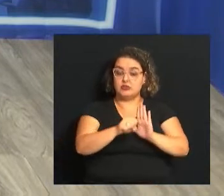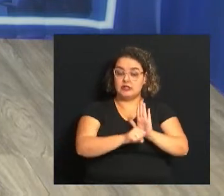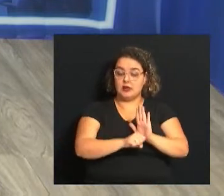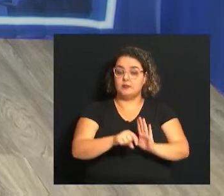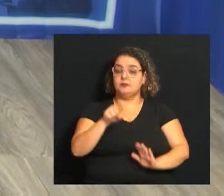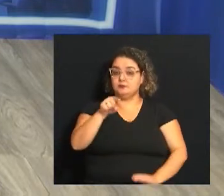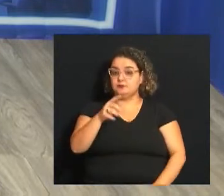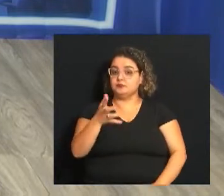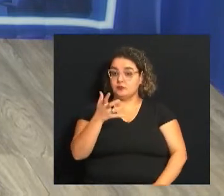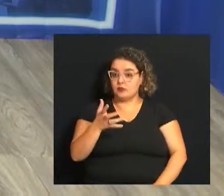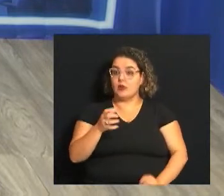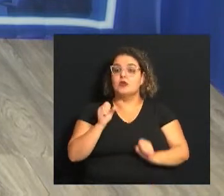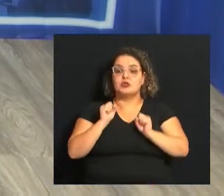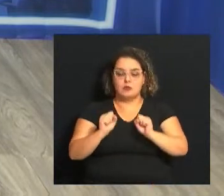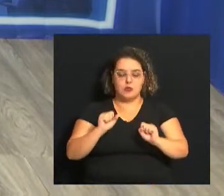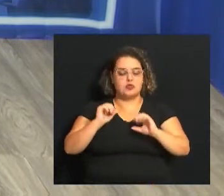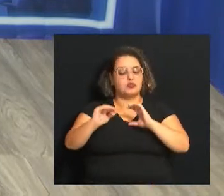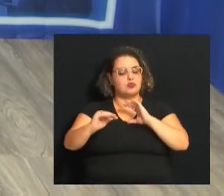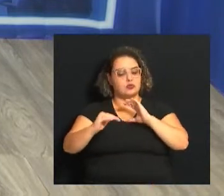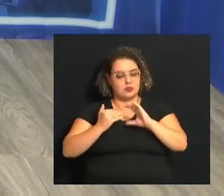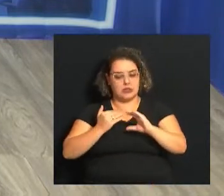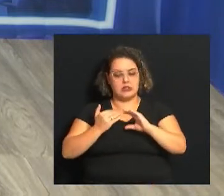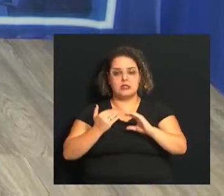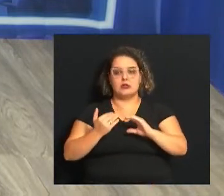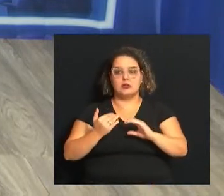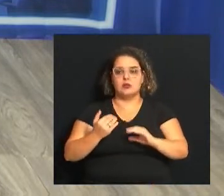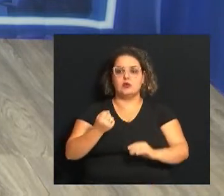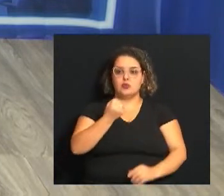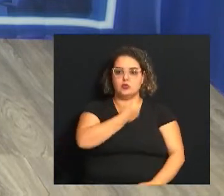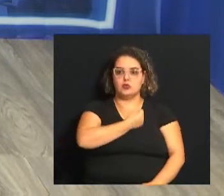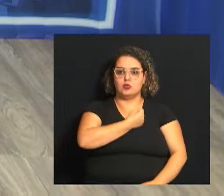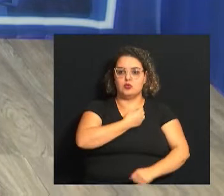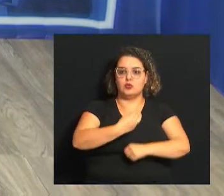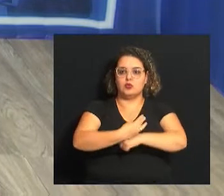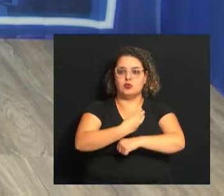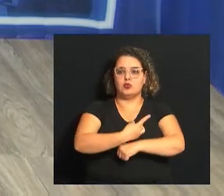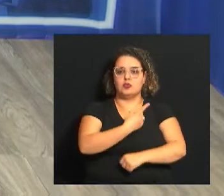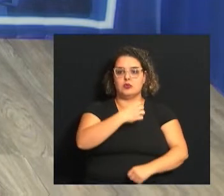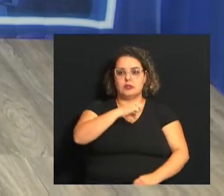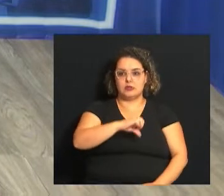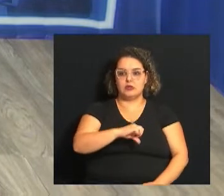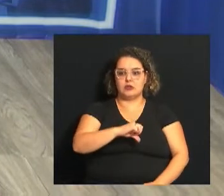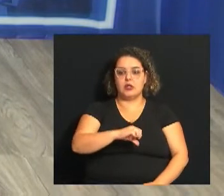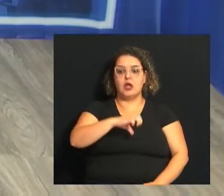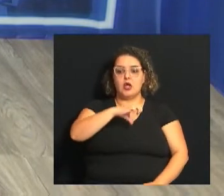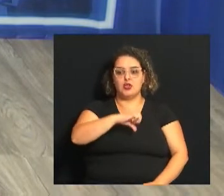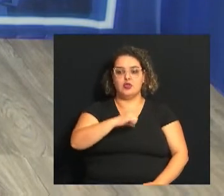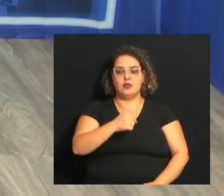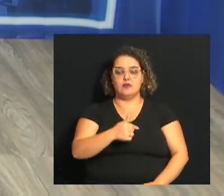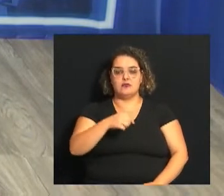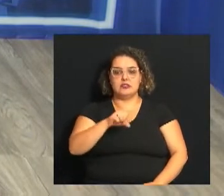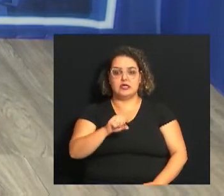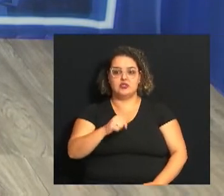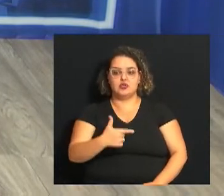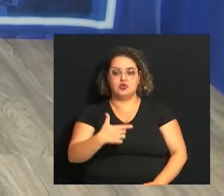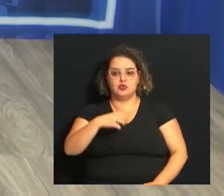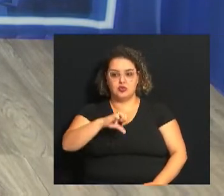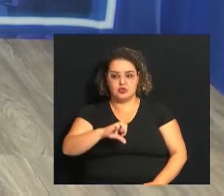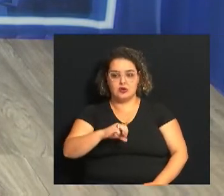quiser, já pode enviar sua participação. O número do nosso WhatsApp, 19 é o nosso DDD,